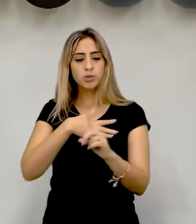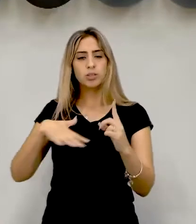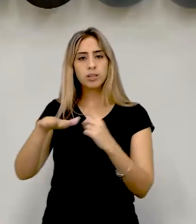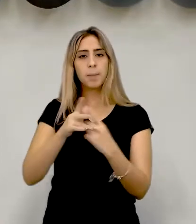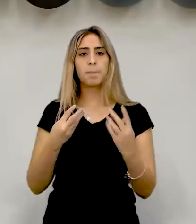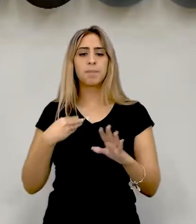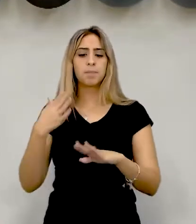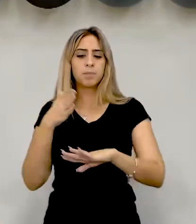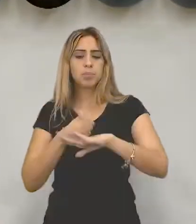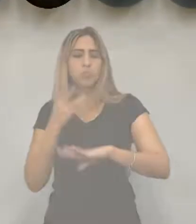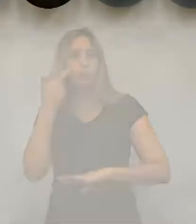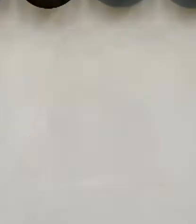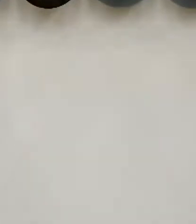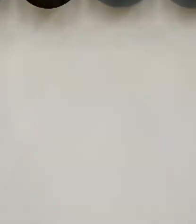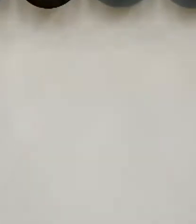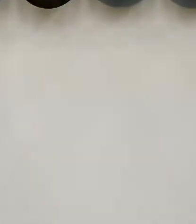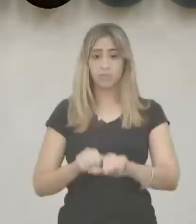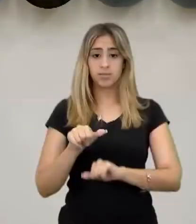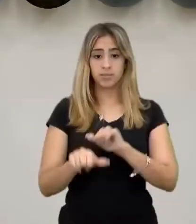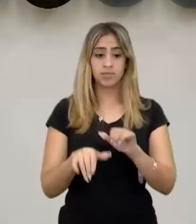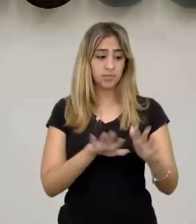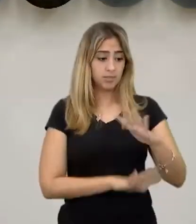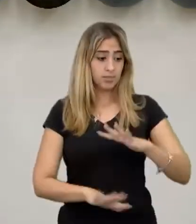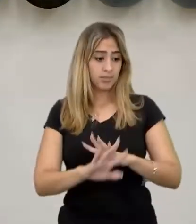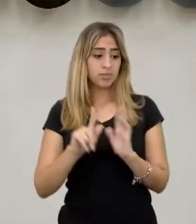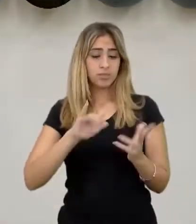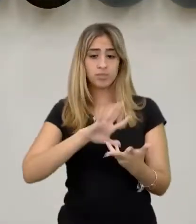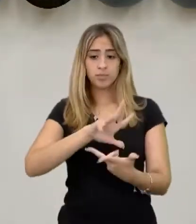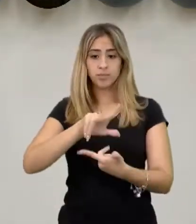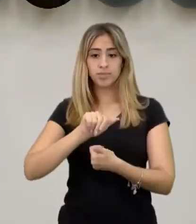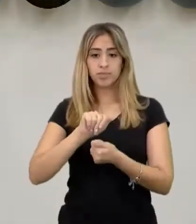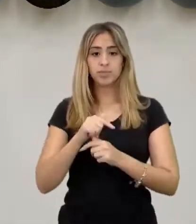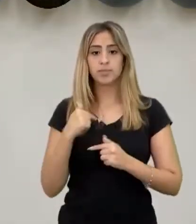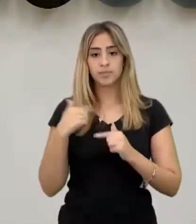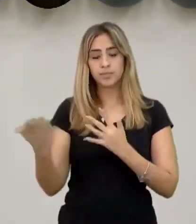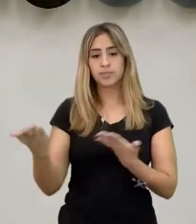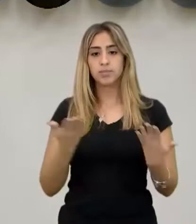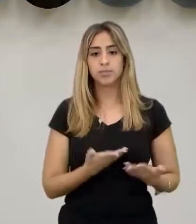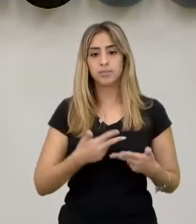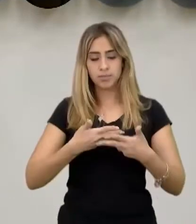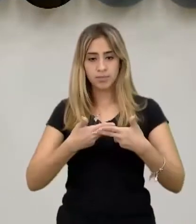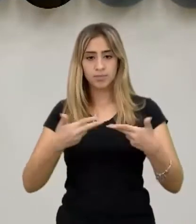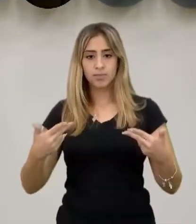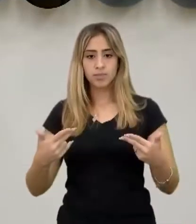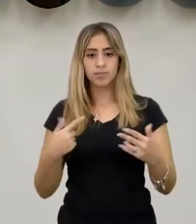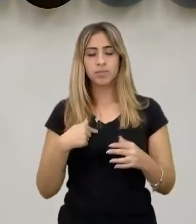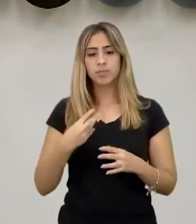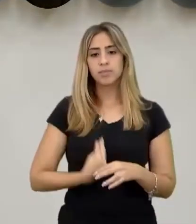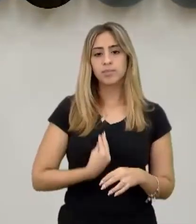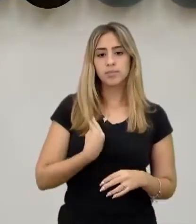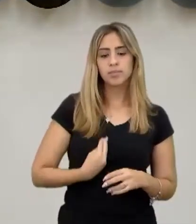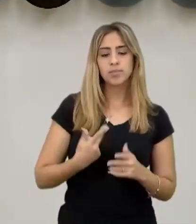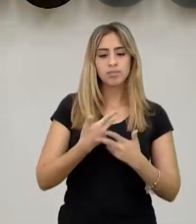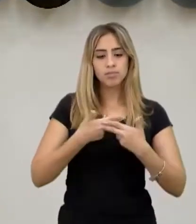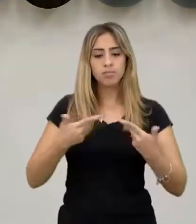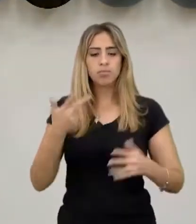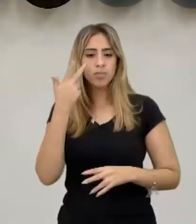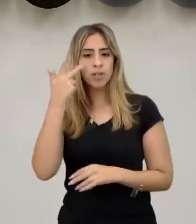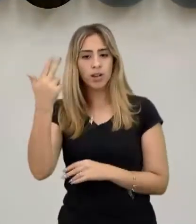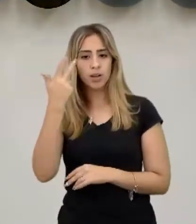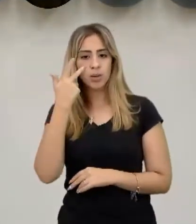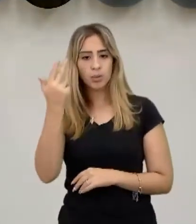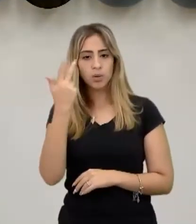moderna que alteram o espaço geográfico, trazendo essa dimensão de que existem elementos